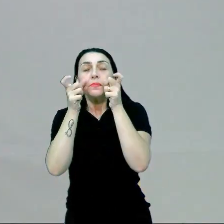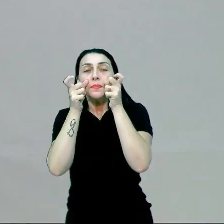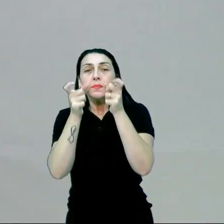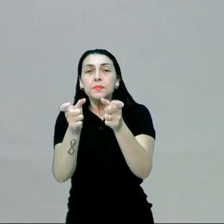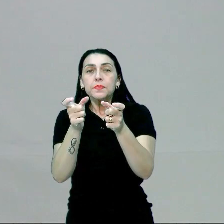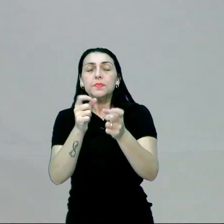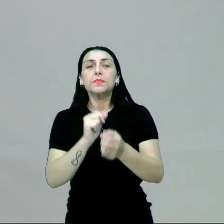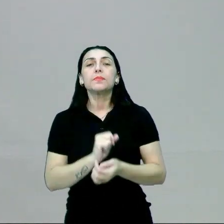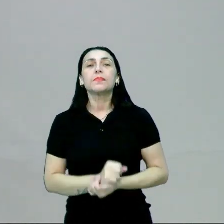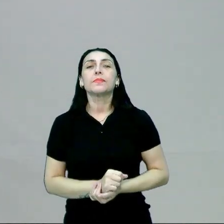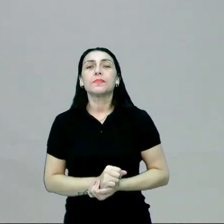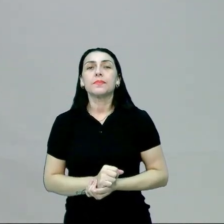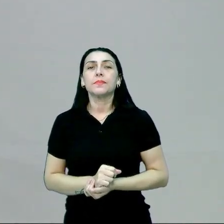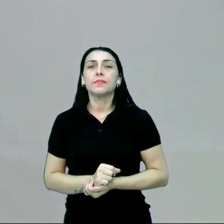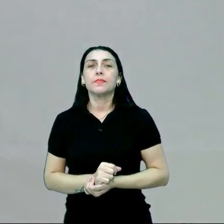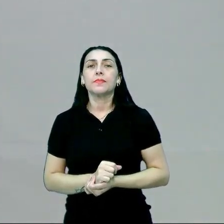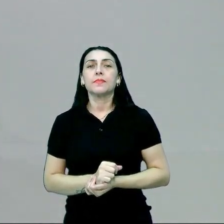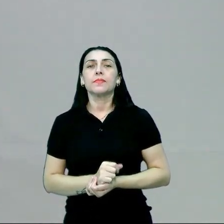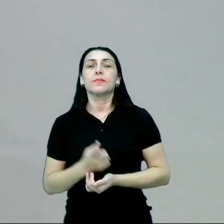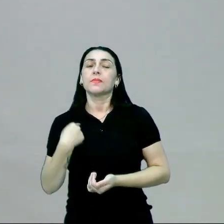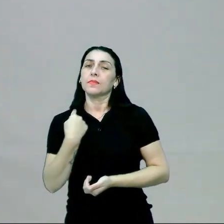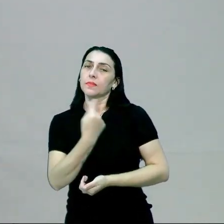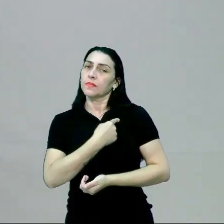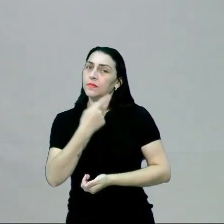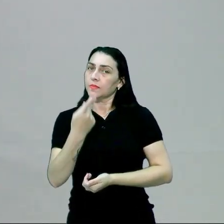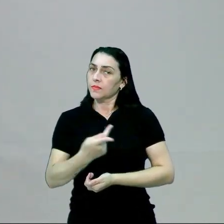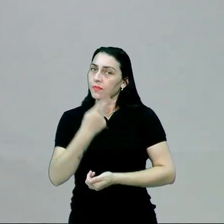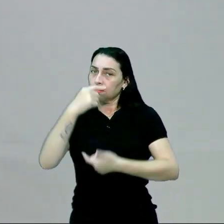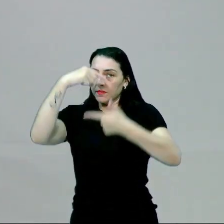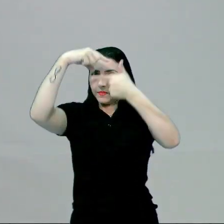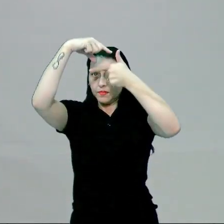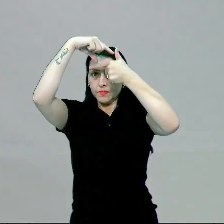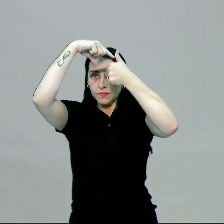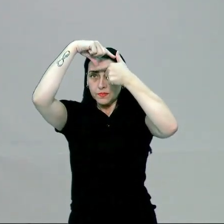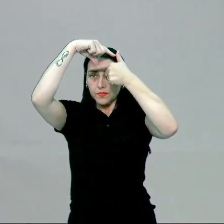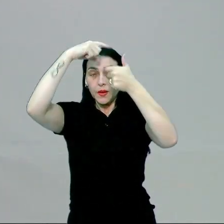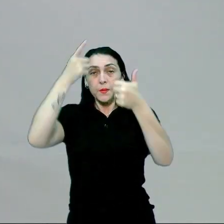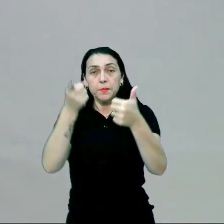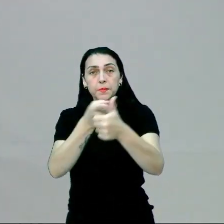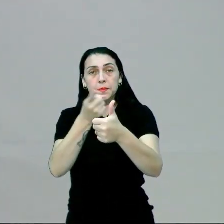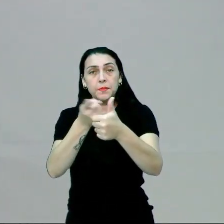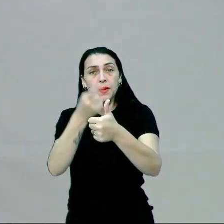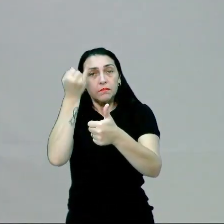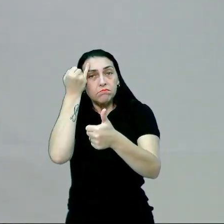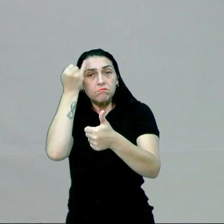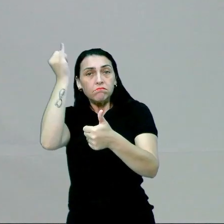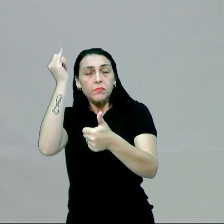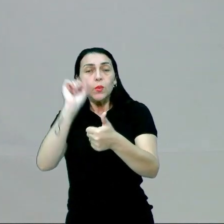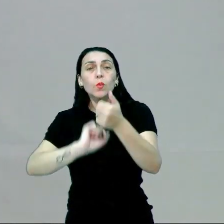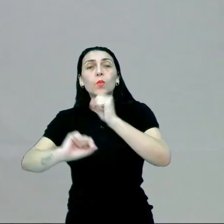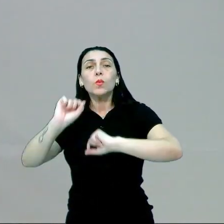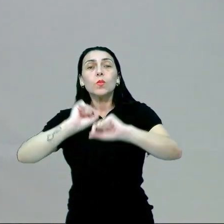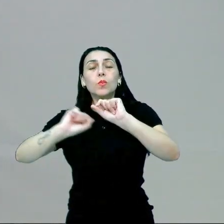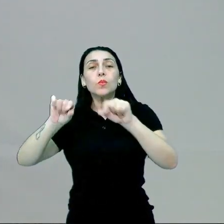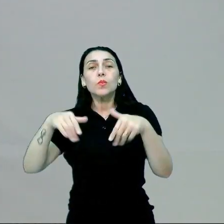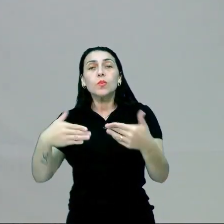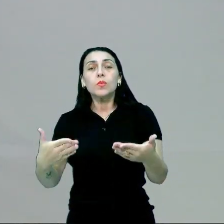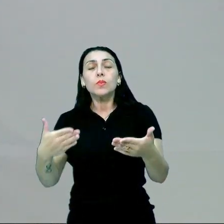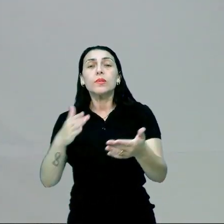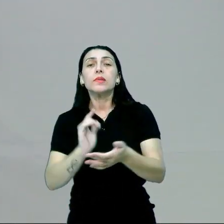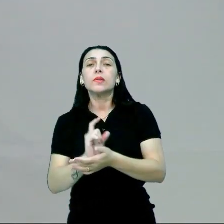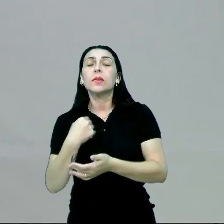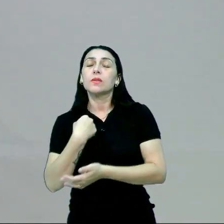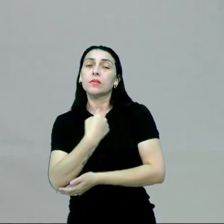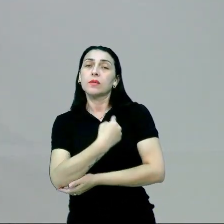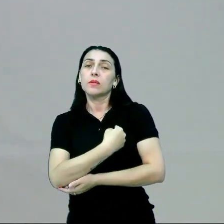atenção. Quando a gente fala de alienação, a primeira ideia que vem é aquela de que a